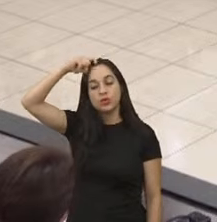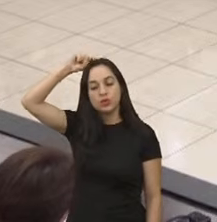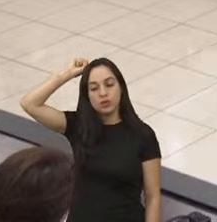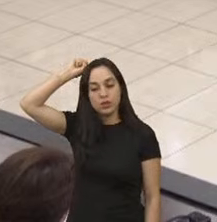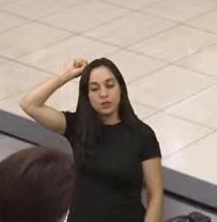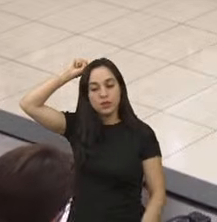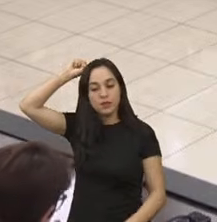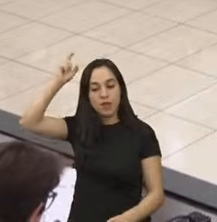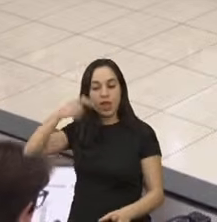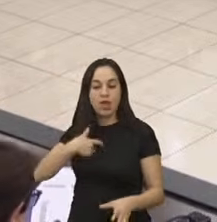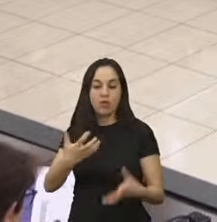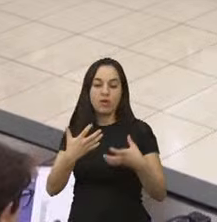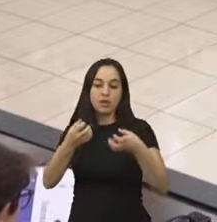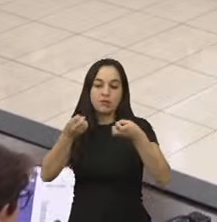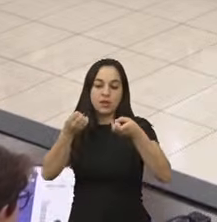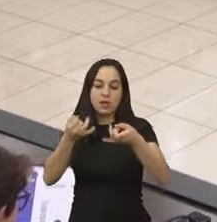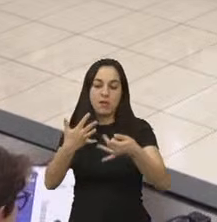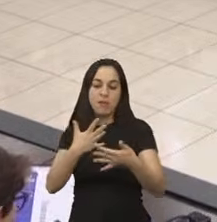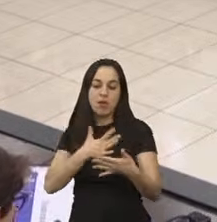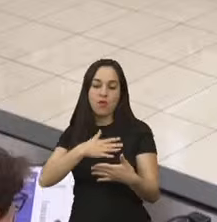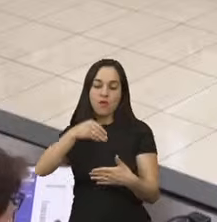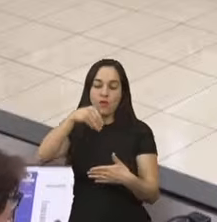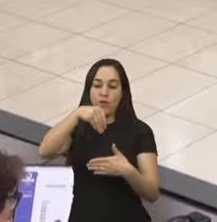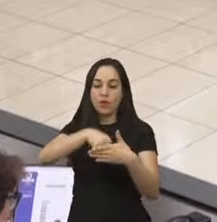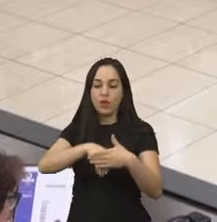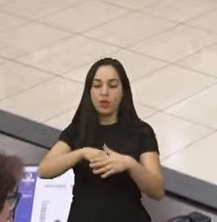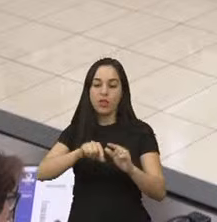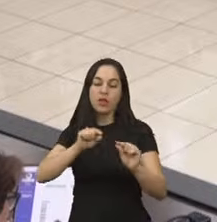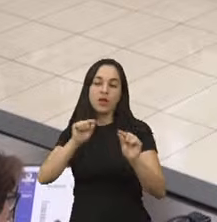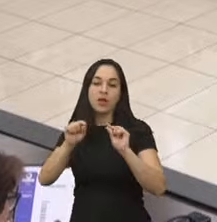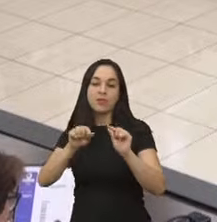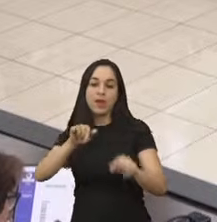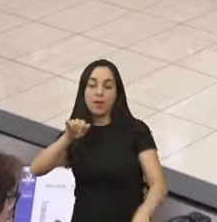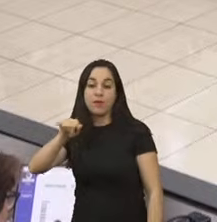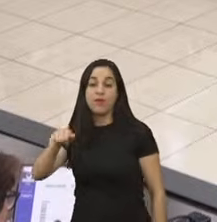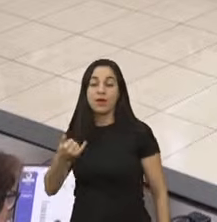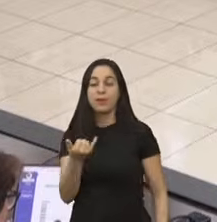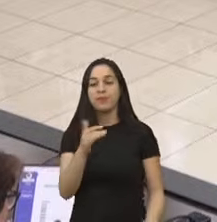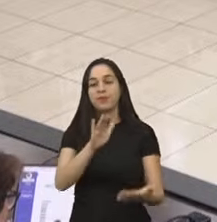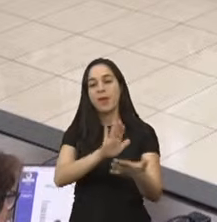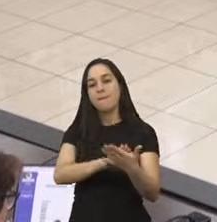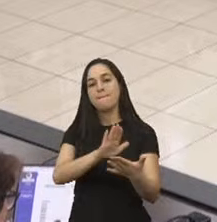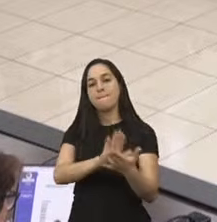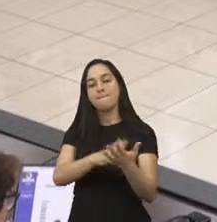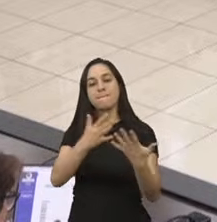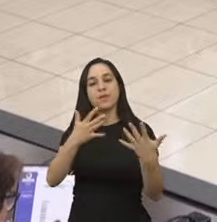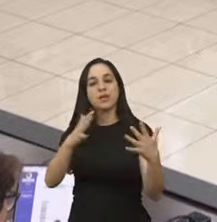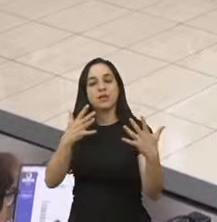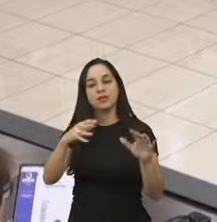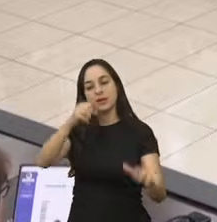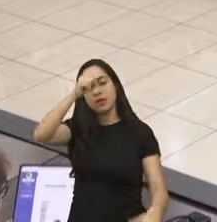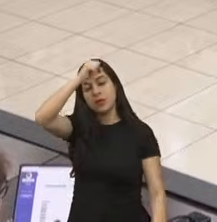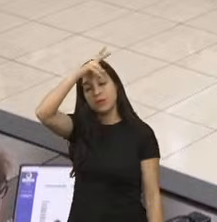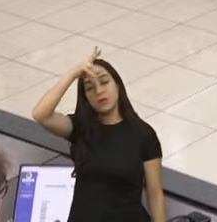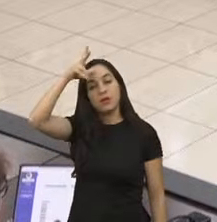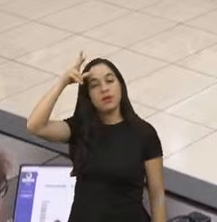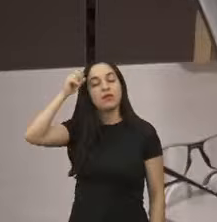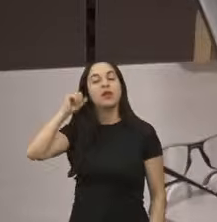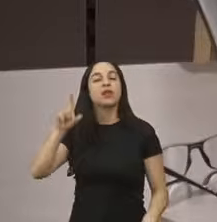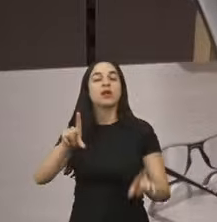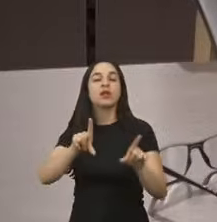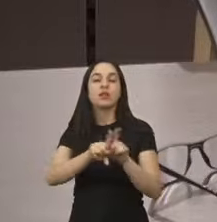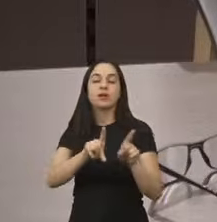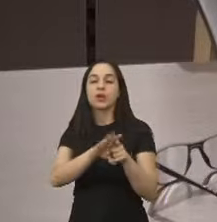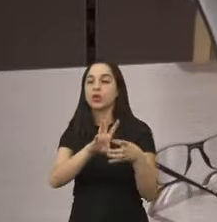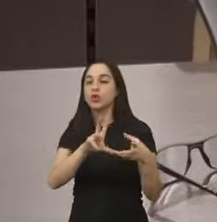queria só justificar o voto. Queria aproveitar aqui e parabenizar o prefeito e todo o corpo técnico